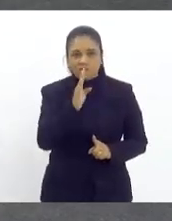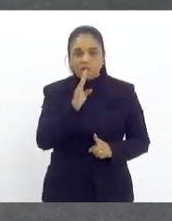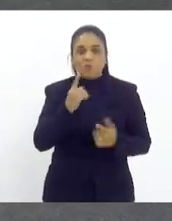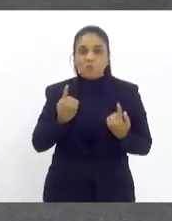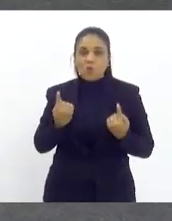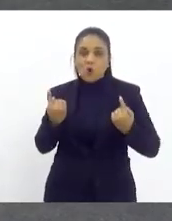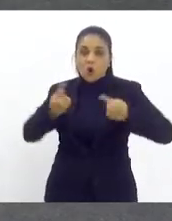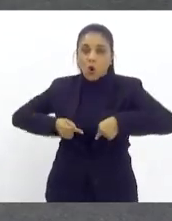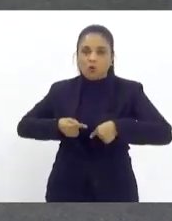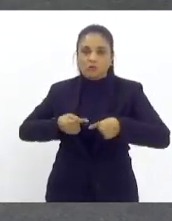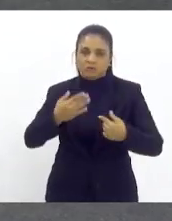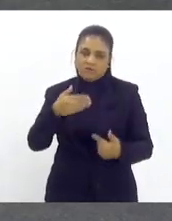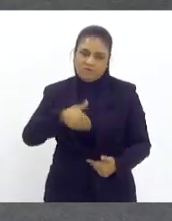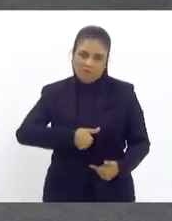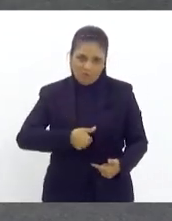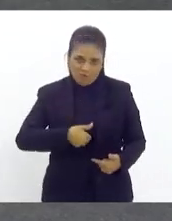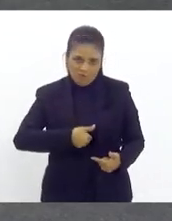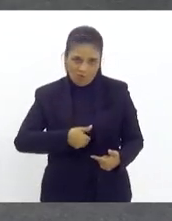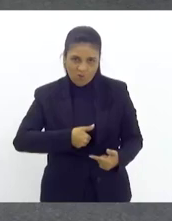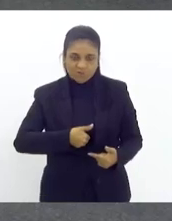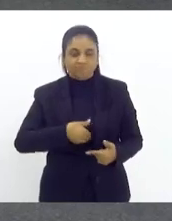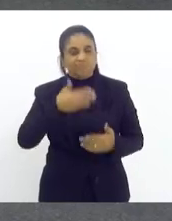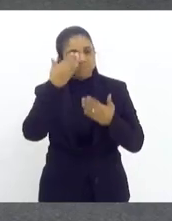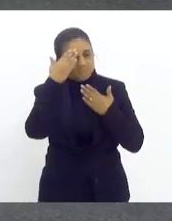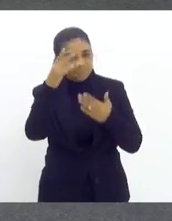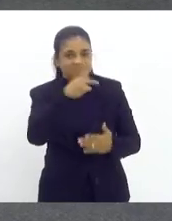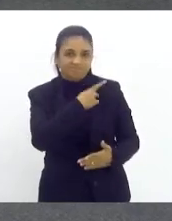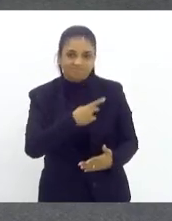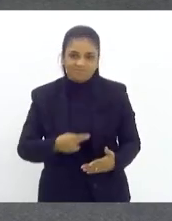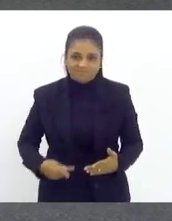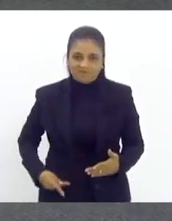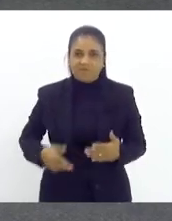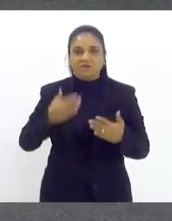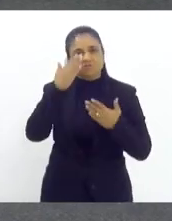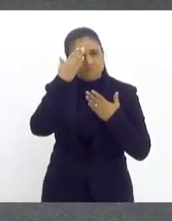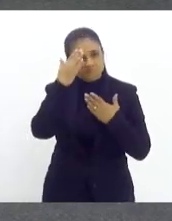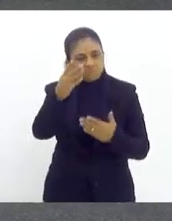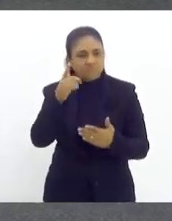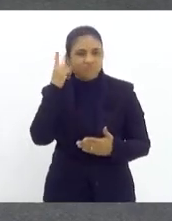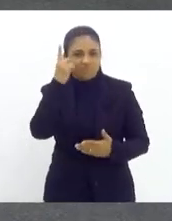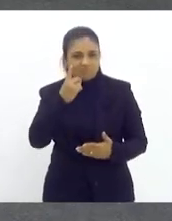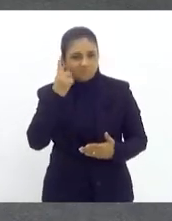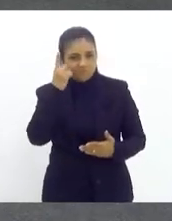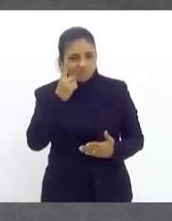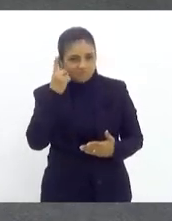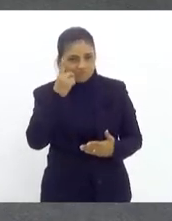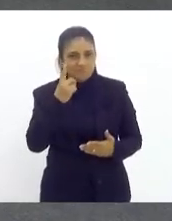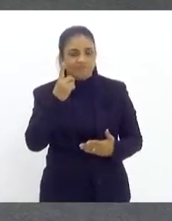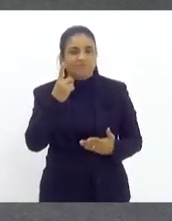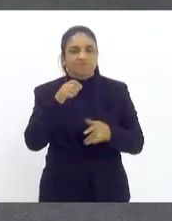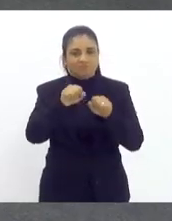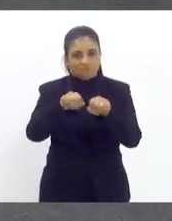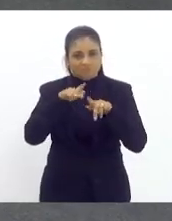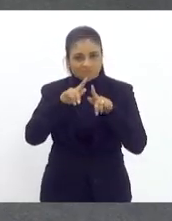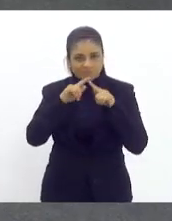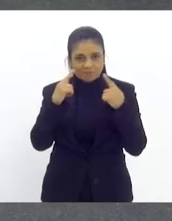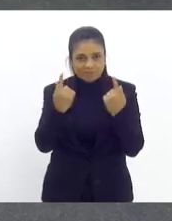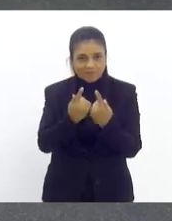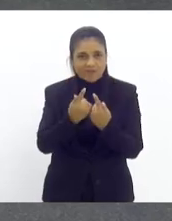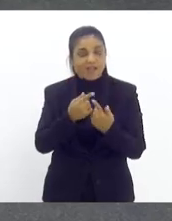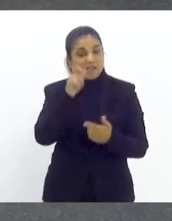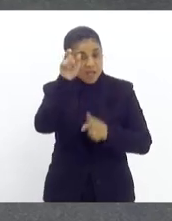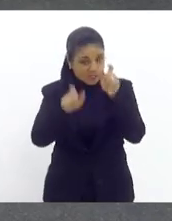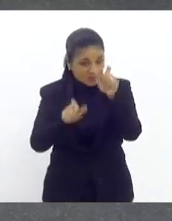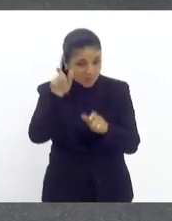à fome então muito obrigada Presidente Muito obrigado a todos os colegas da casa e a nossa mulherada do campo